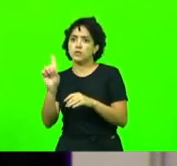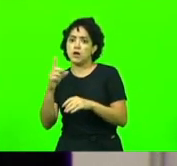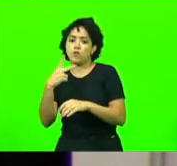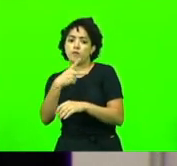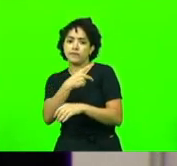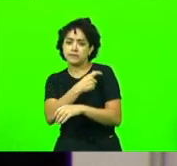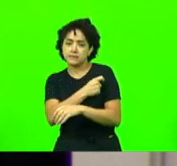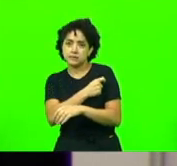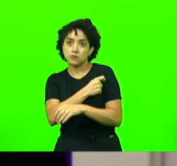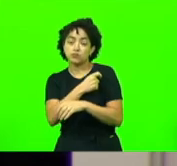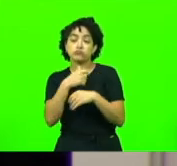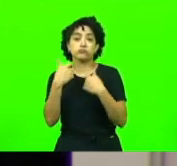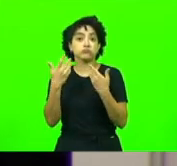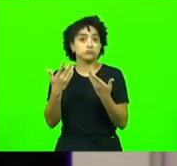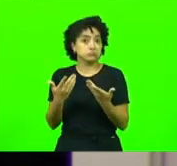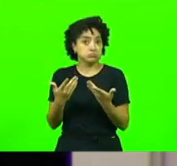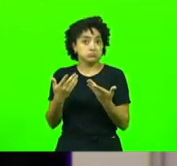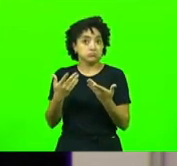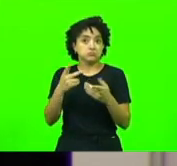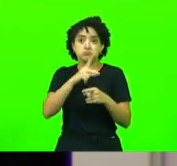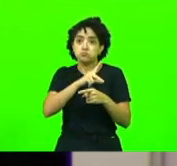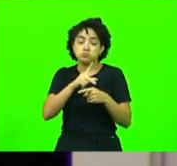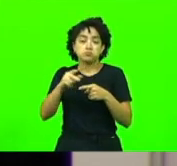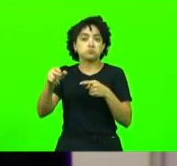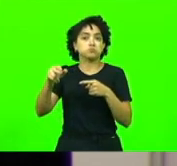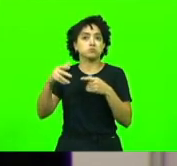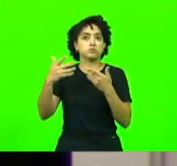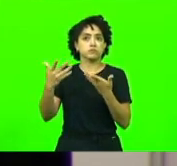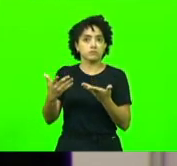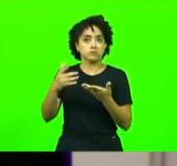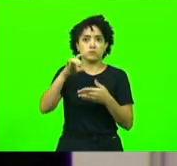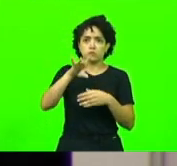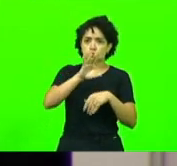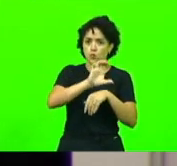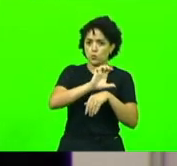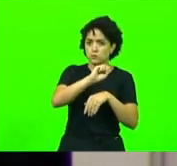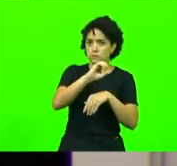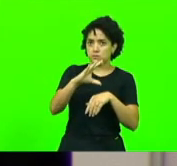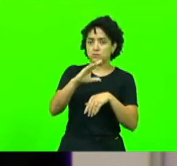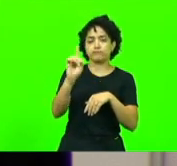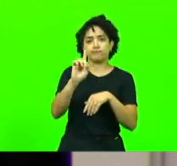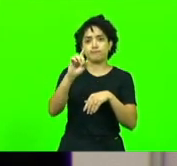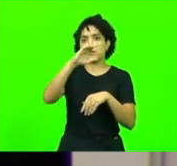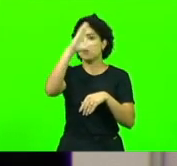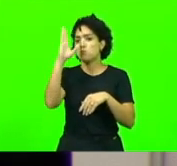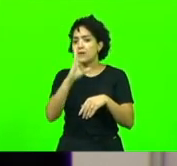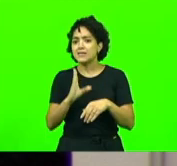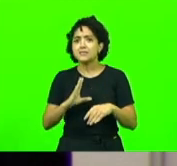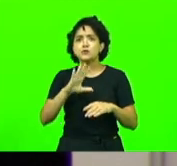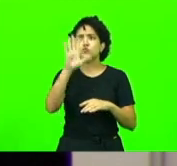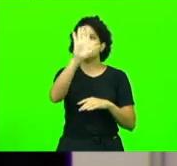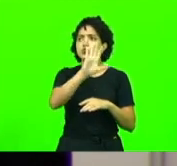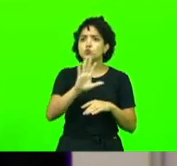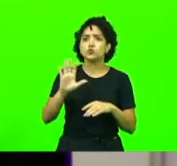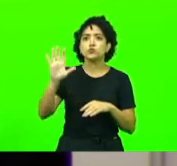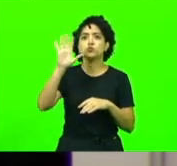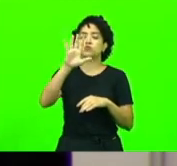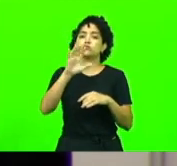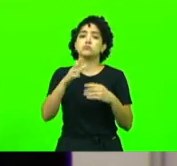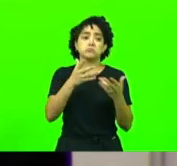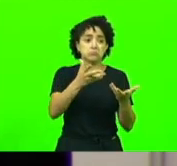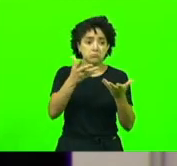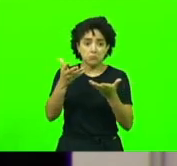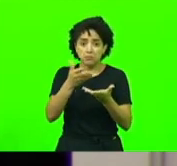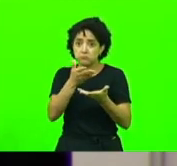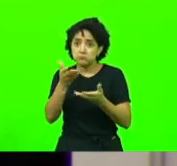que a vacinação é um sucesso. Não só em Santa Catarina, mas em todo o Brasil. E a vacina está aí, para quem quer tomar